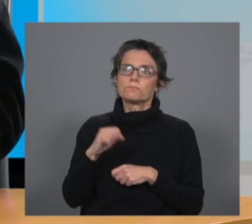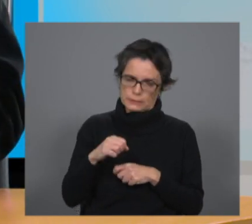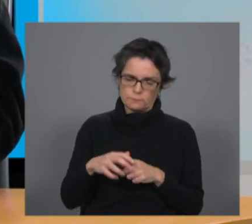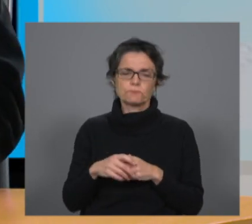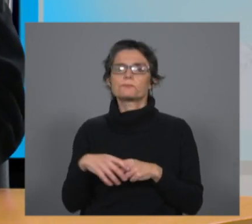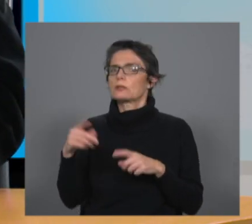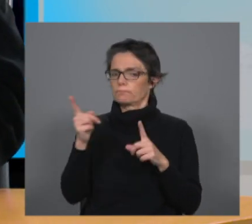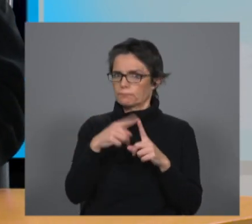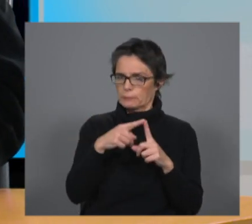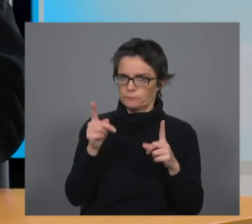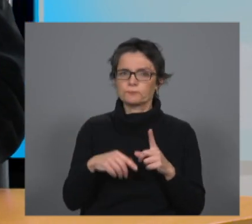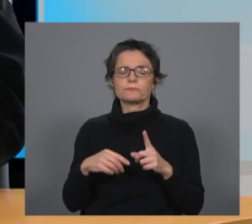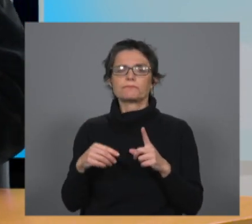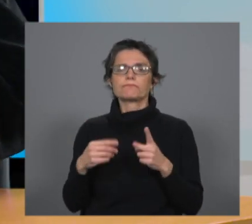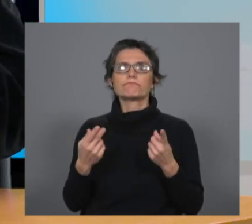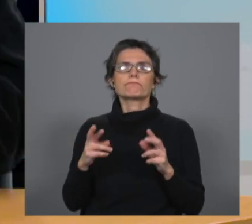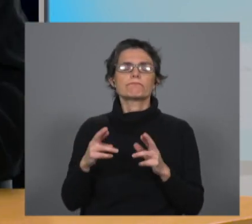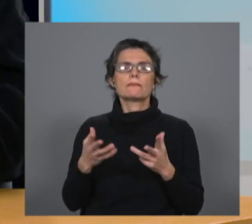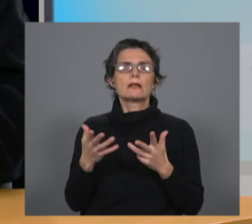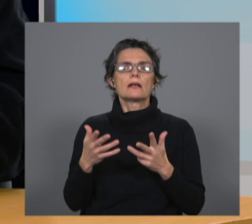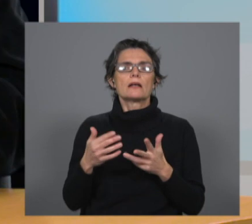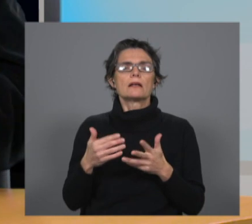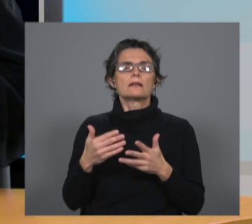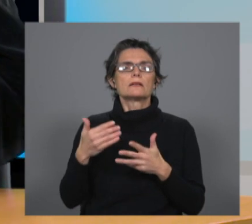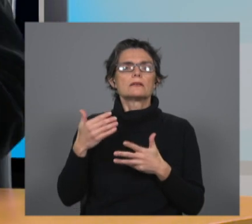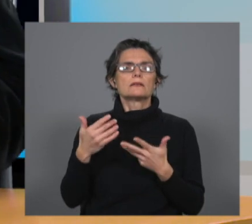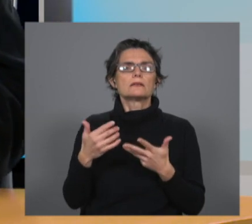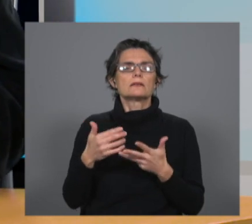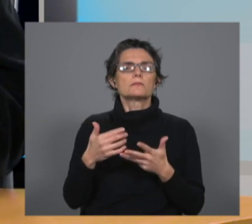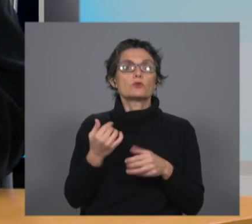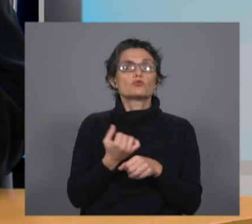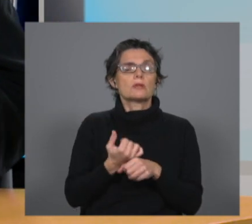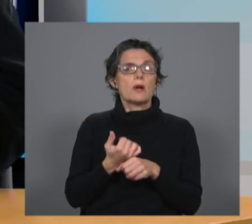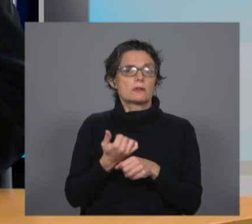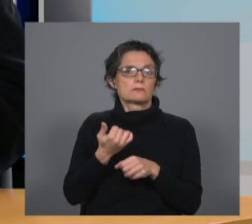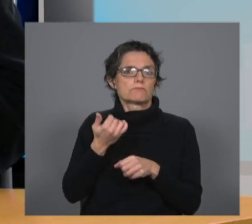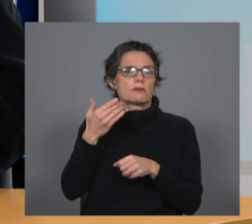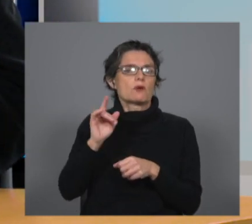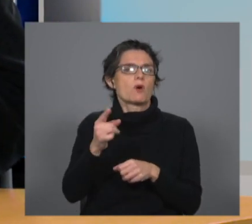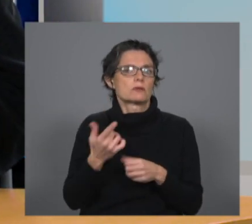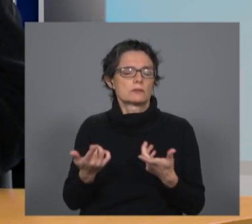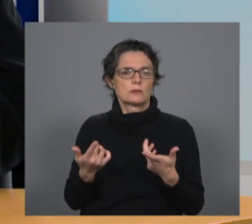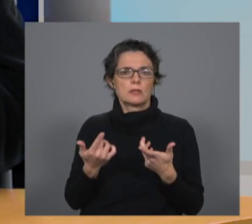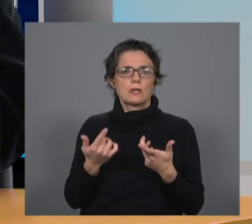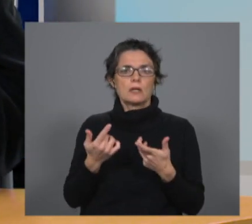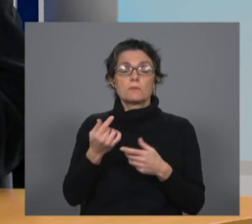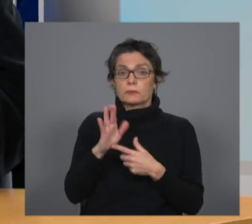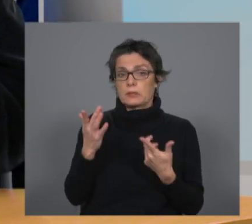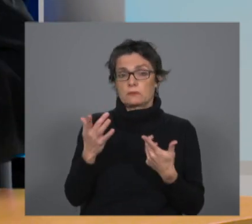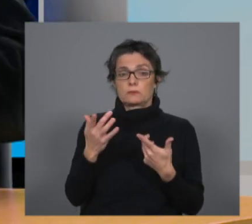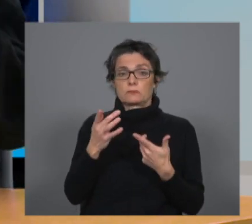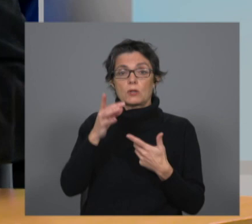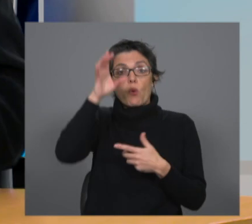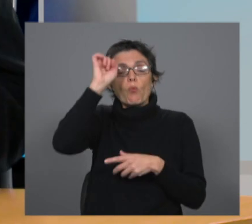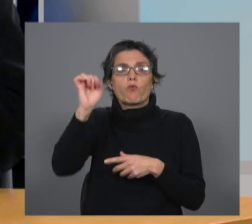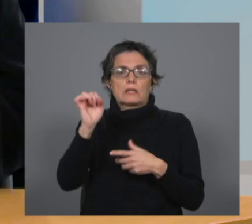As expectativas da presidência são colocadas também pelo governo. E há alguns riscos em relação a essa matéria, porque, de facto,